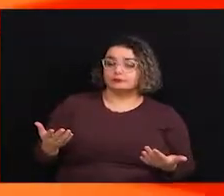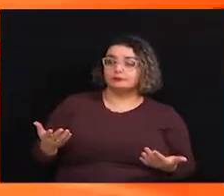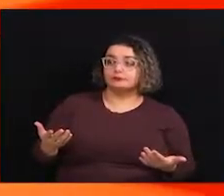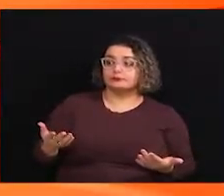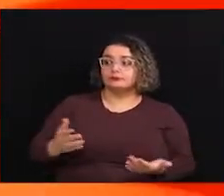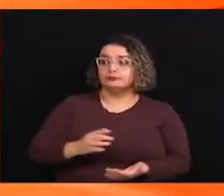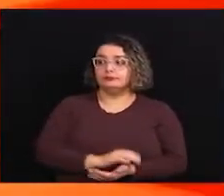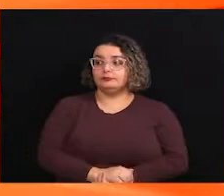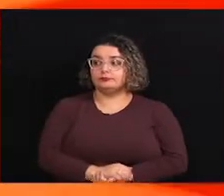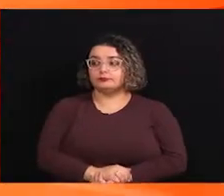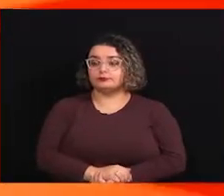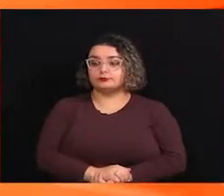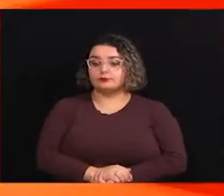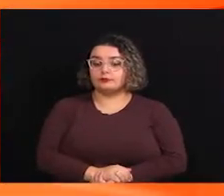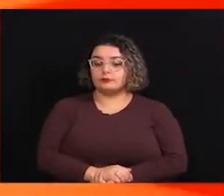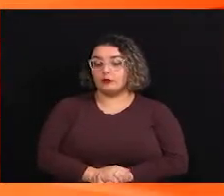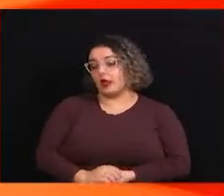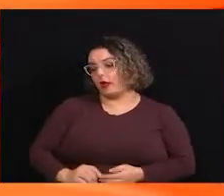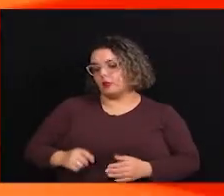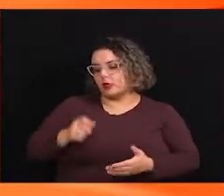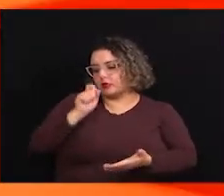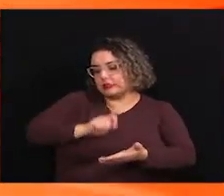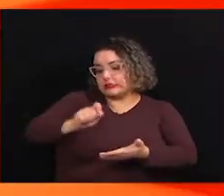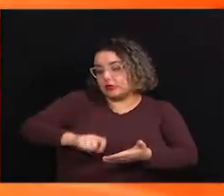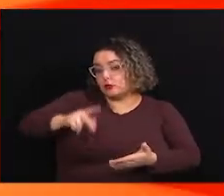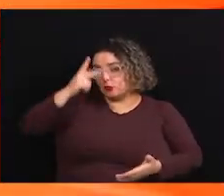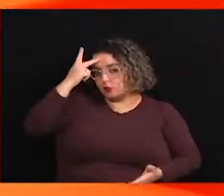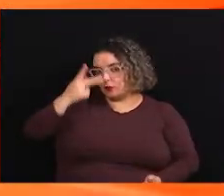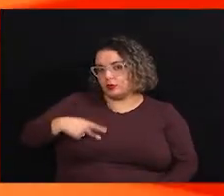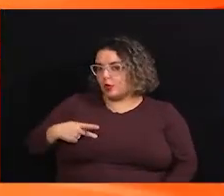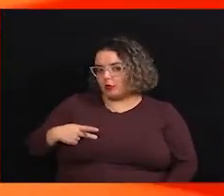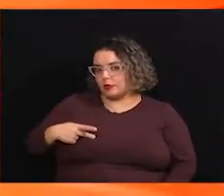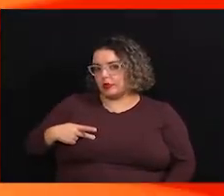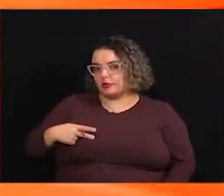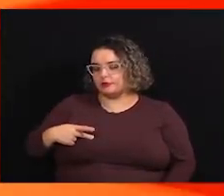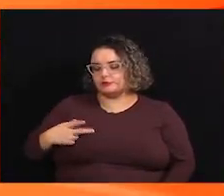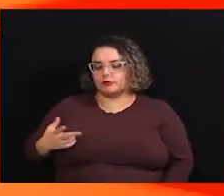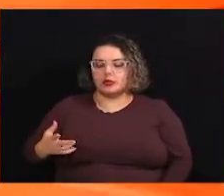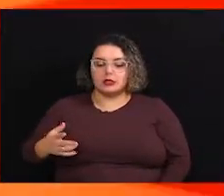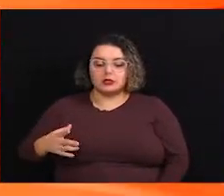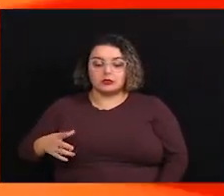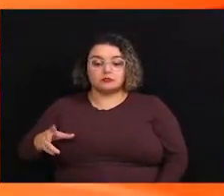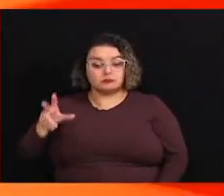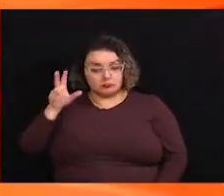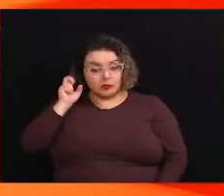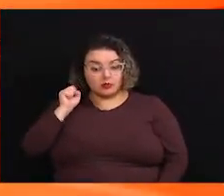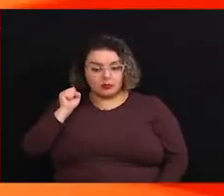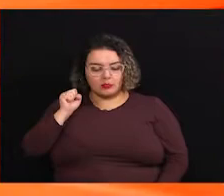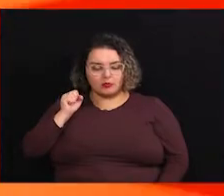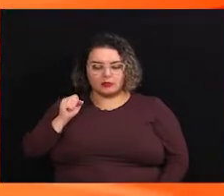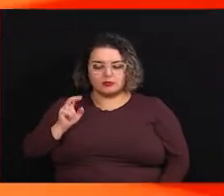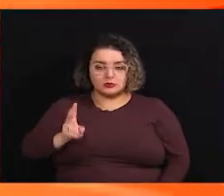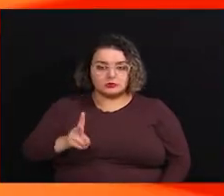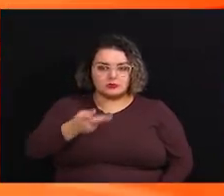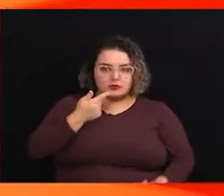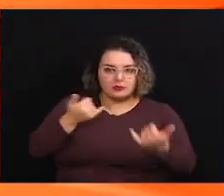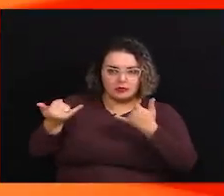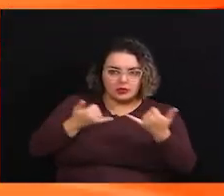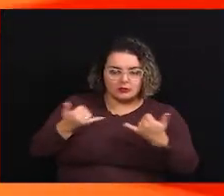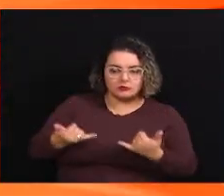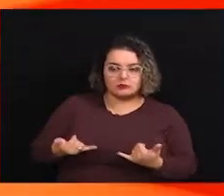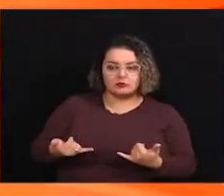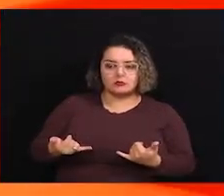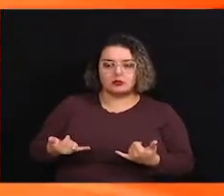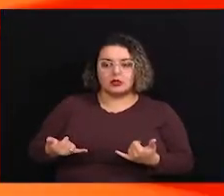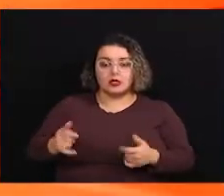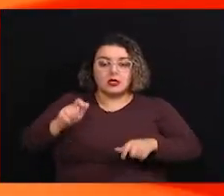Então, o escritor acaba desenvolvendo uma assinatura, né? E eu acho que a minha assinatura, pelo que eu ouço, é porque as